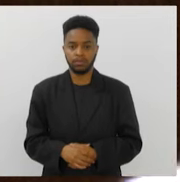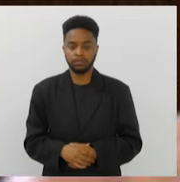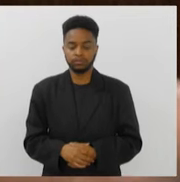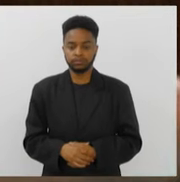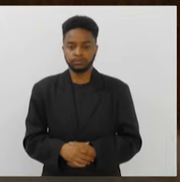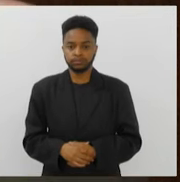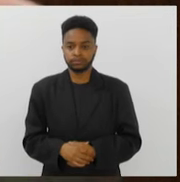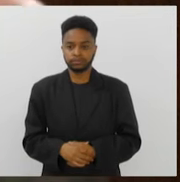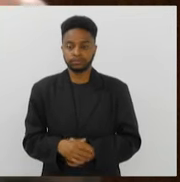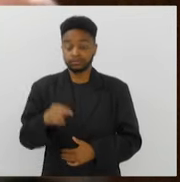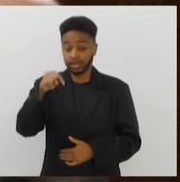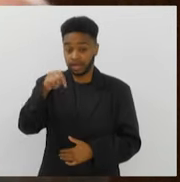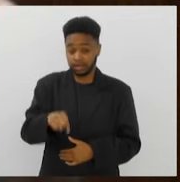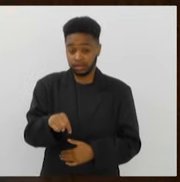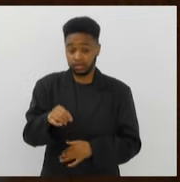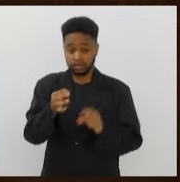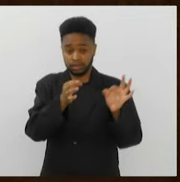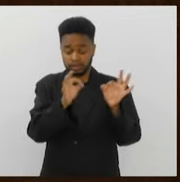Ninguém aqui